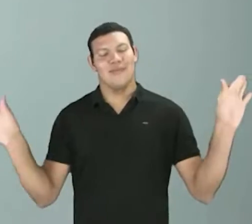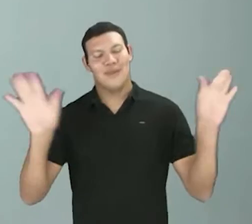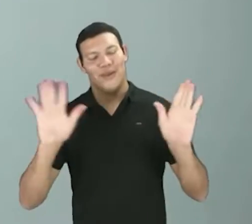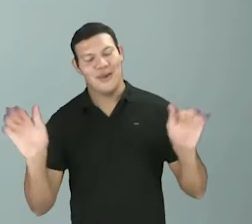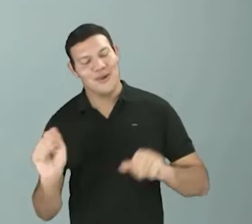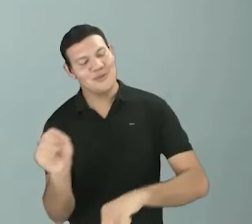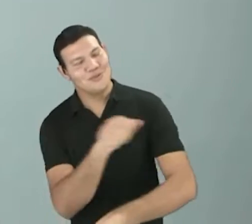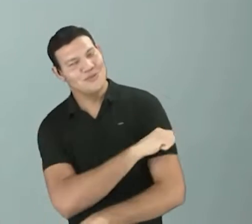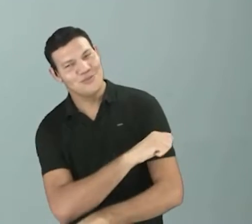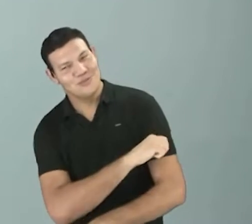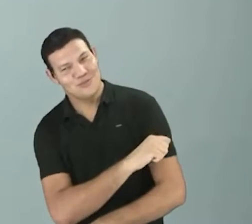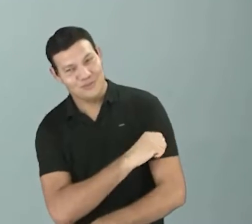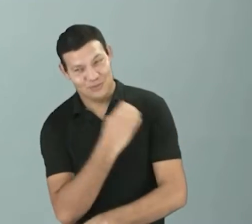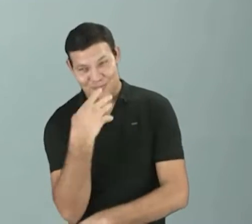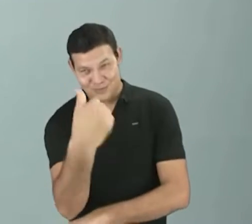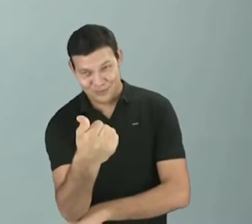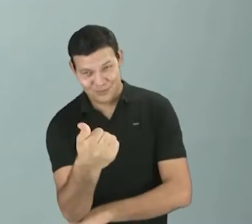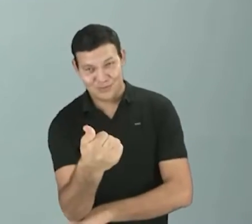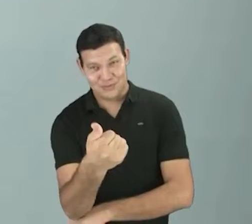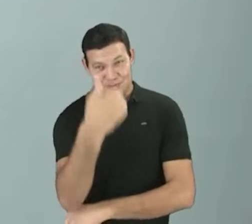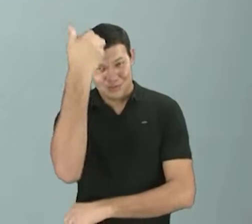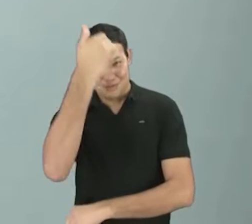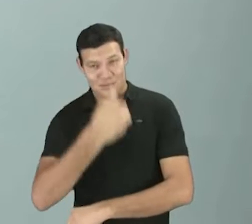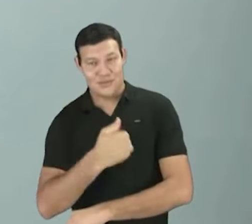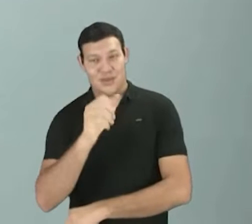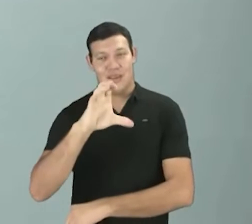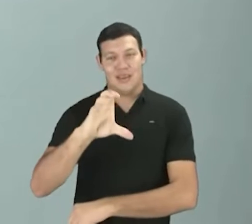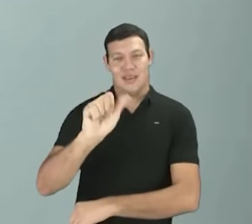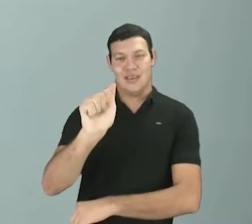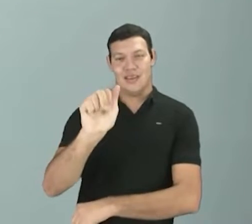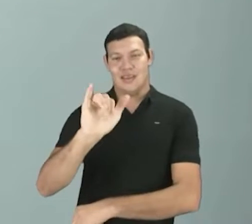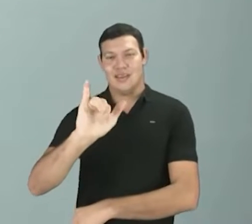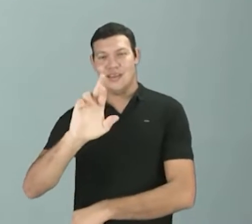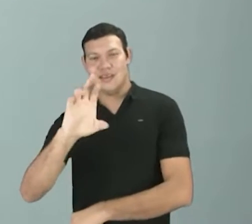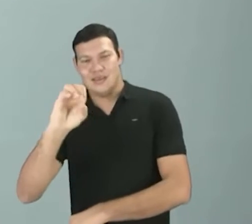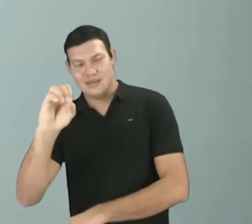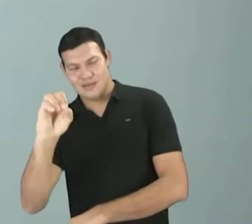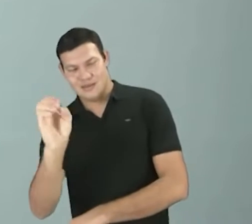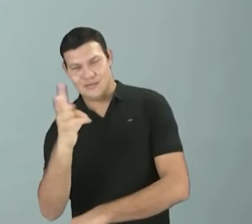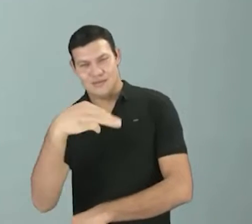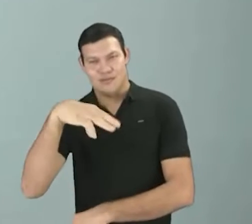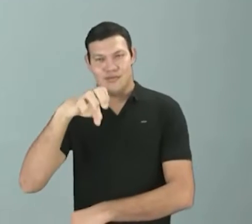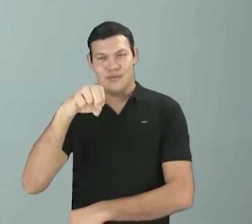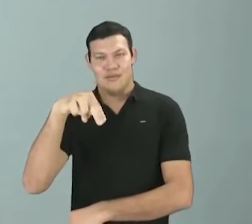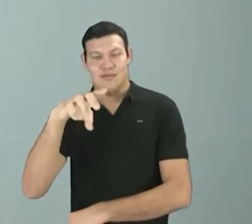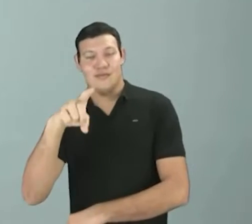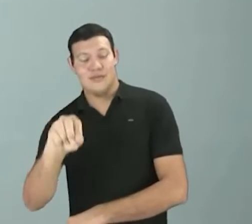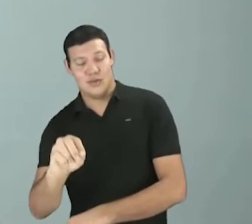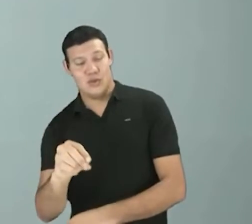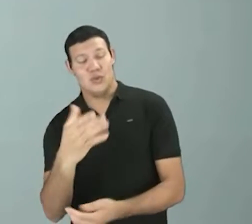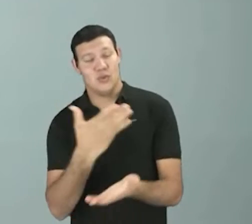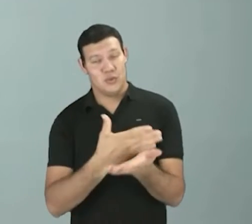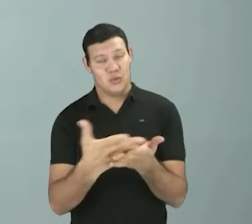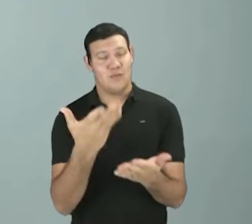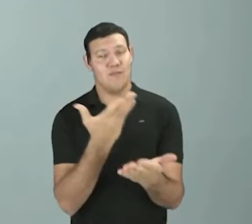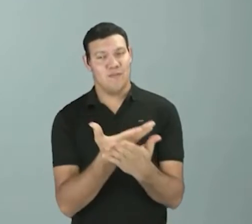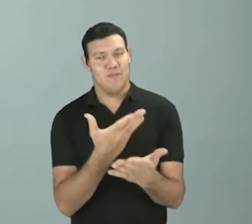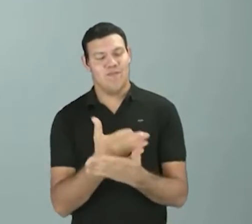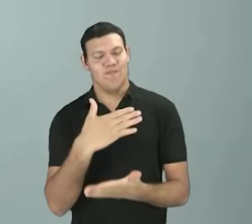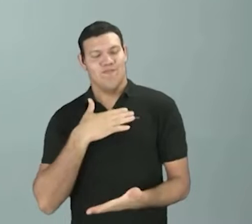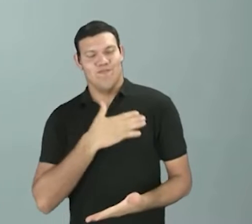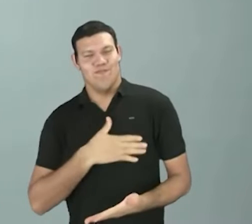Olá, letrados, tudo bem? Me chamo Cairo e hoje começamos novamente a aula mais gostosa da semana, que é a aula de